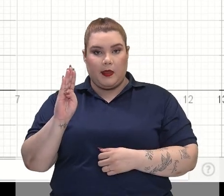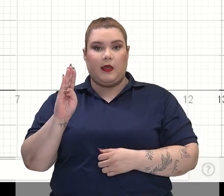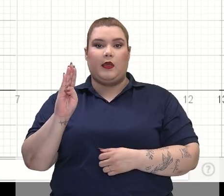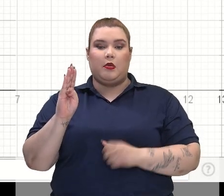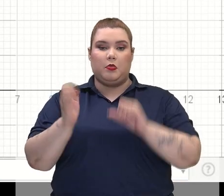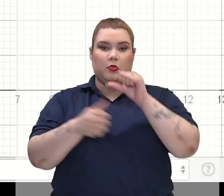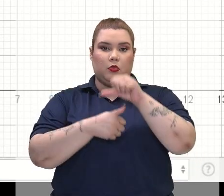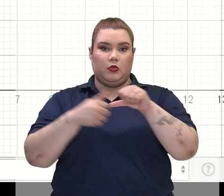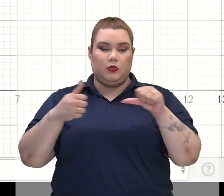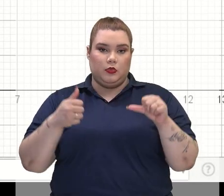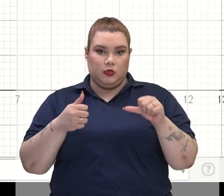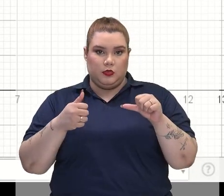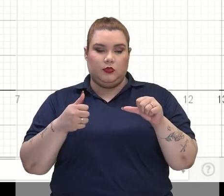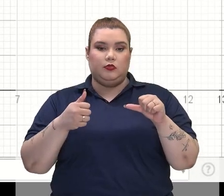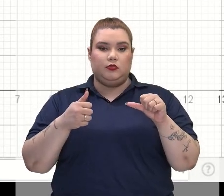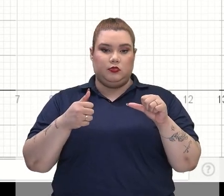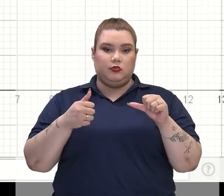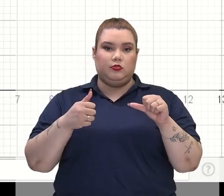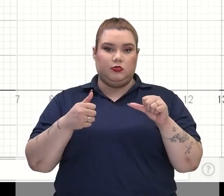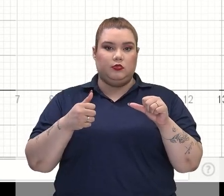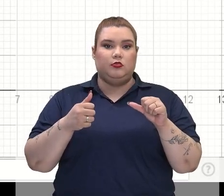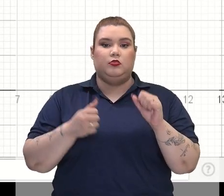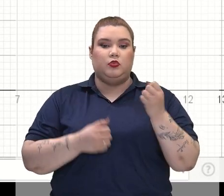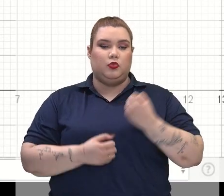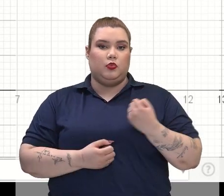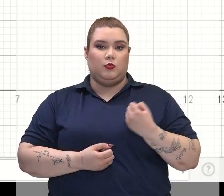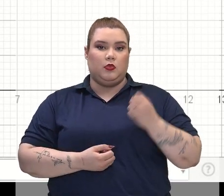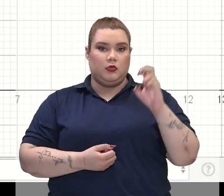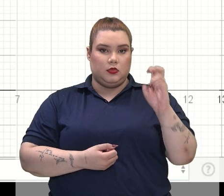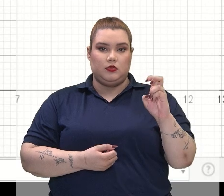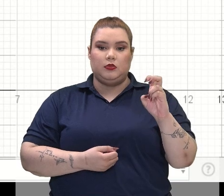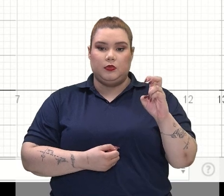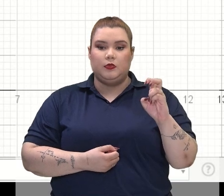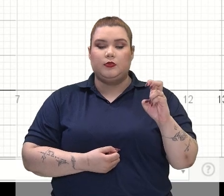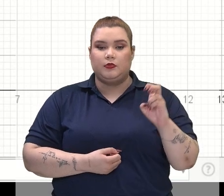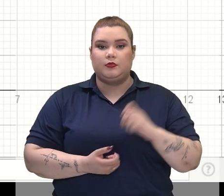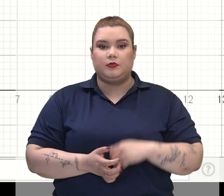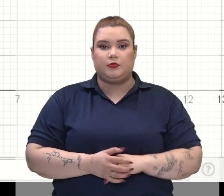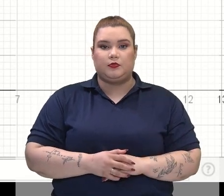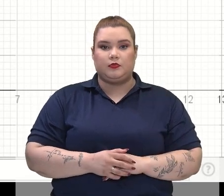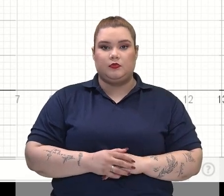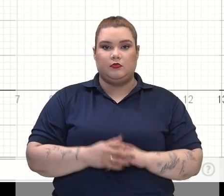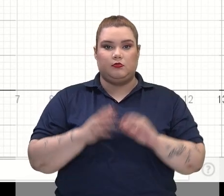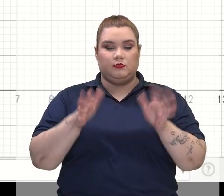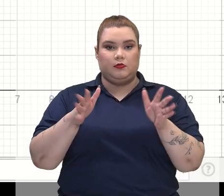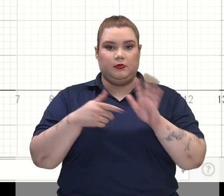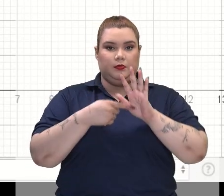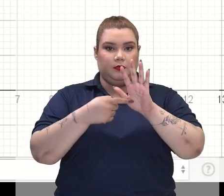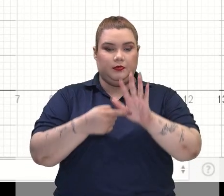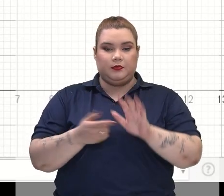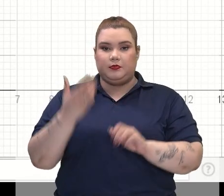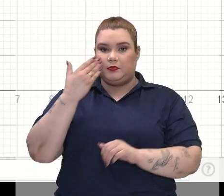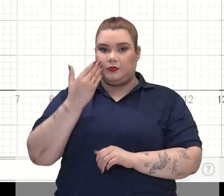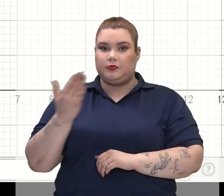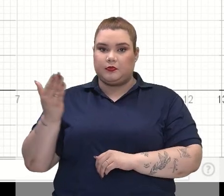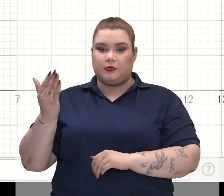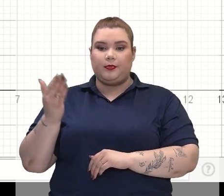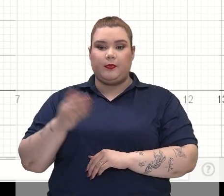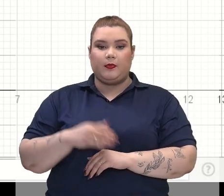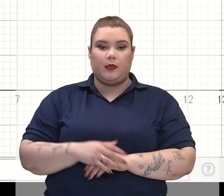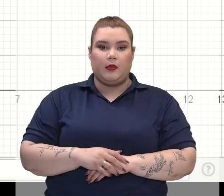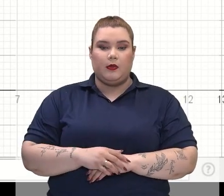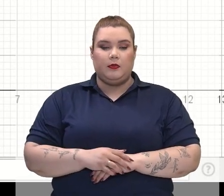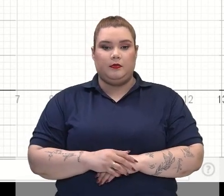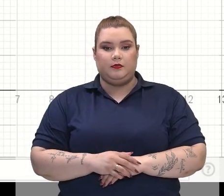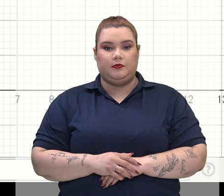exemplo, quanto vale a coordenada B? Vale 5, ó. Aqui. Vale 5. Então,